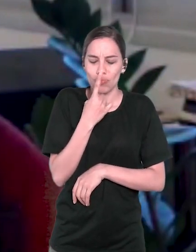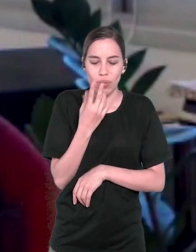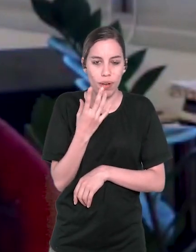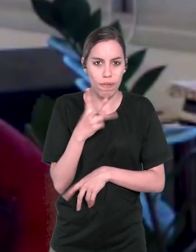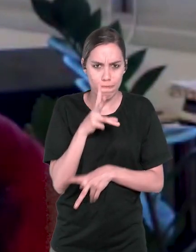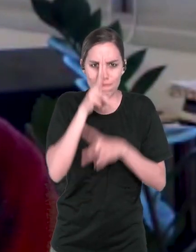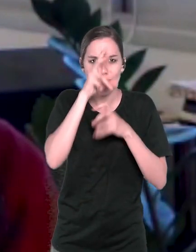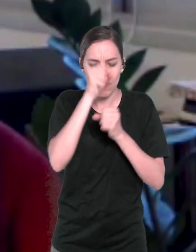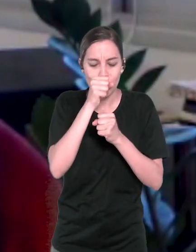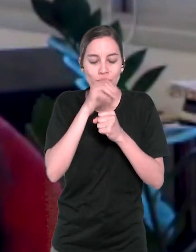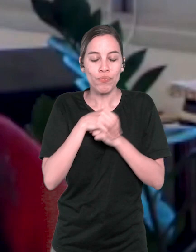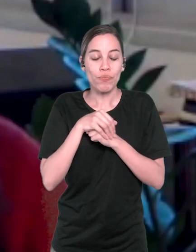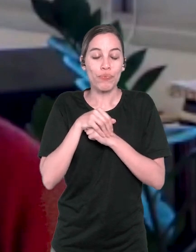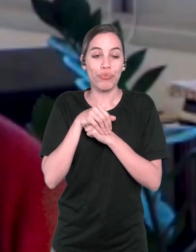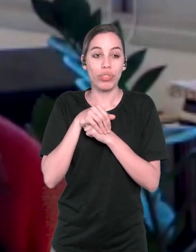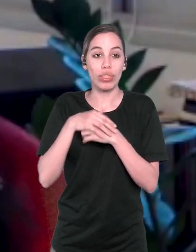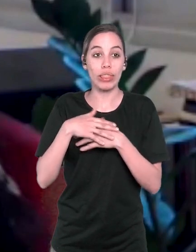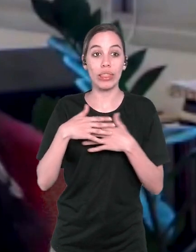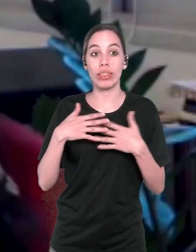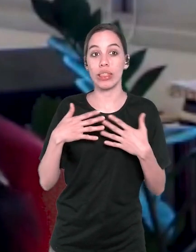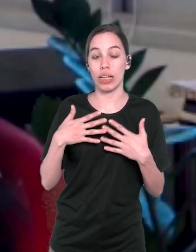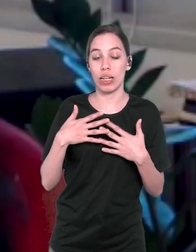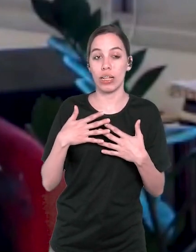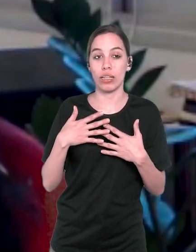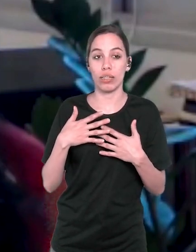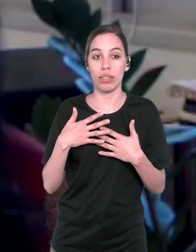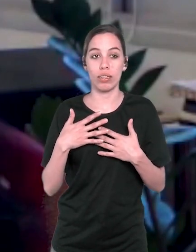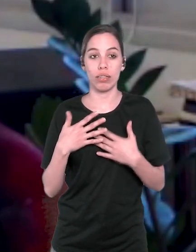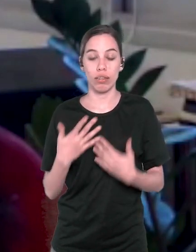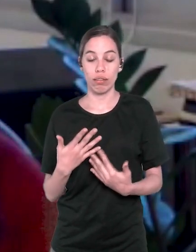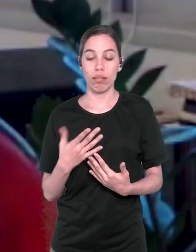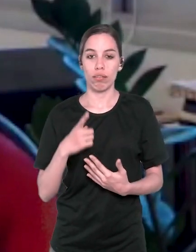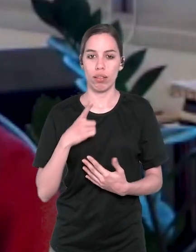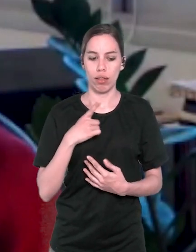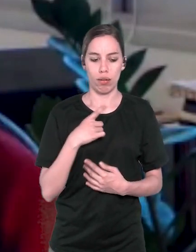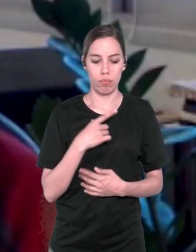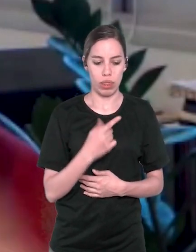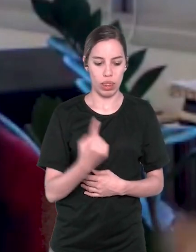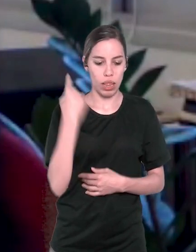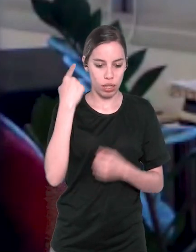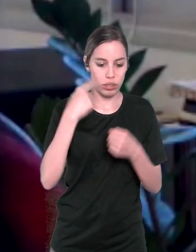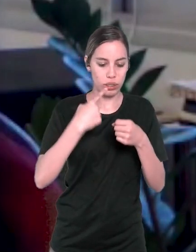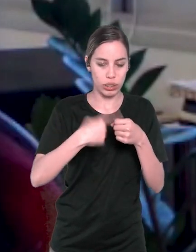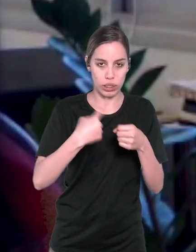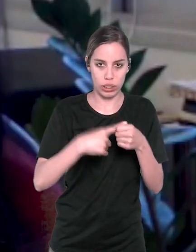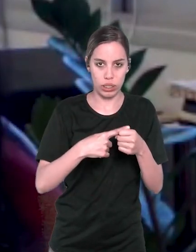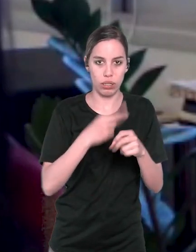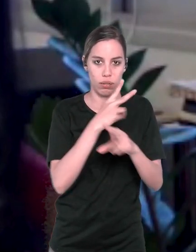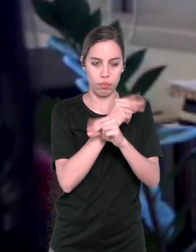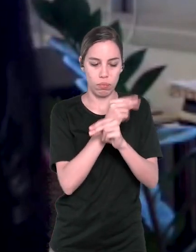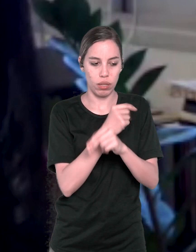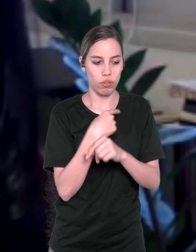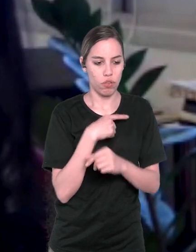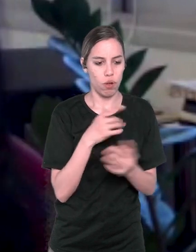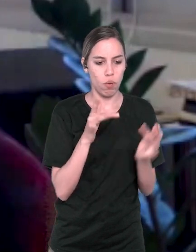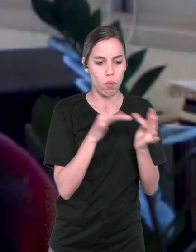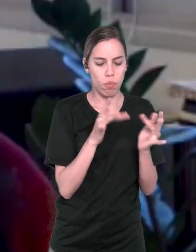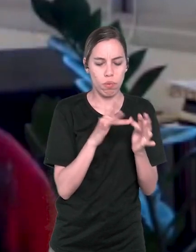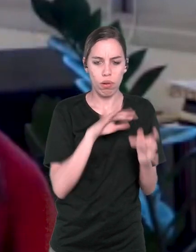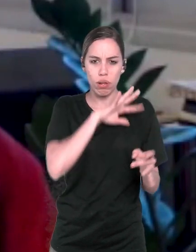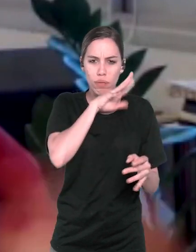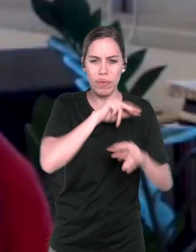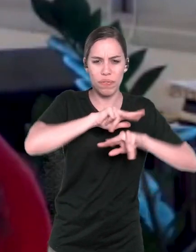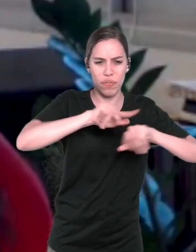lá em Patos, convivi com um monte de outros bichos, né? Com cachorros, gatos,